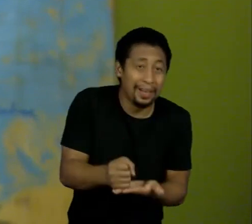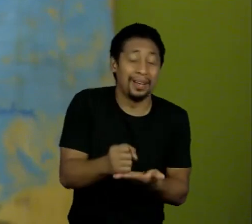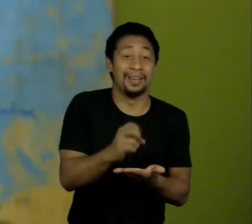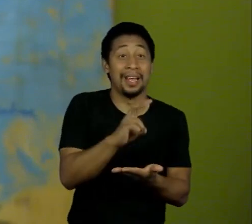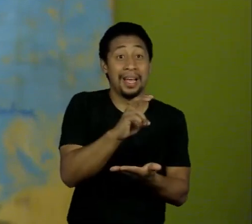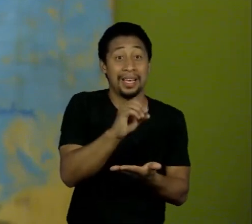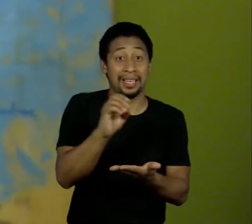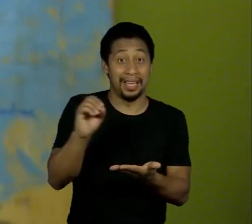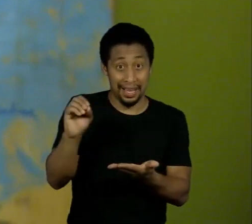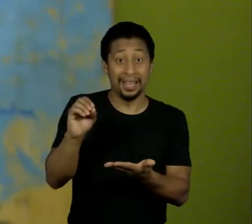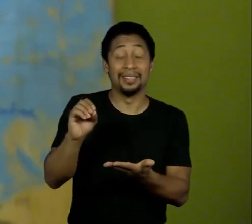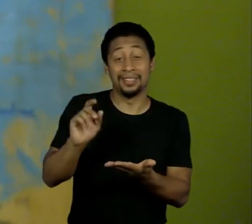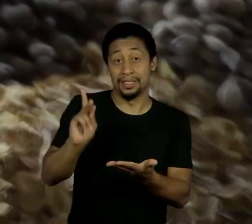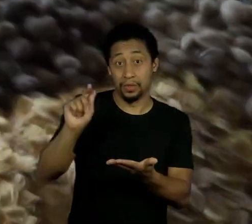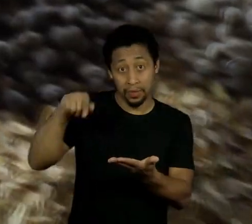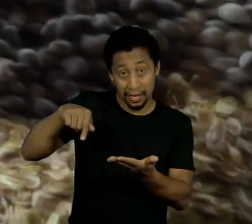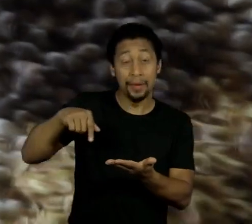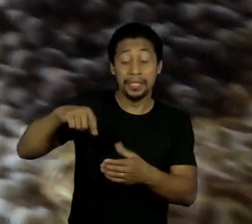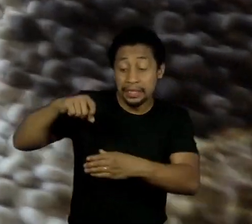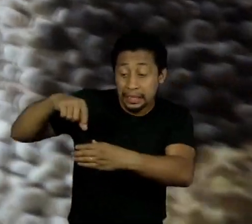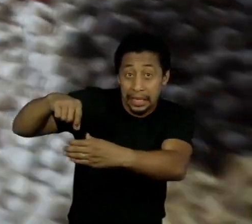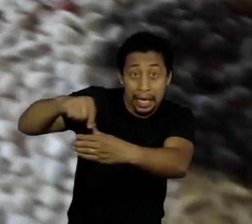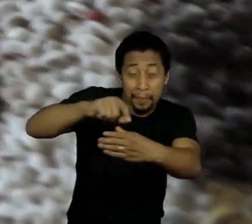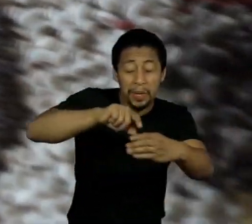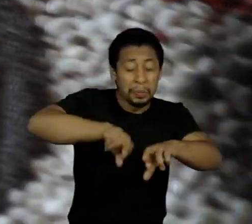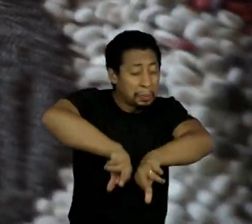98 espécies da Mata Atlântica.